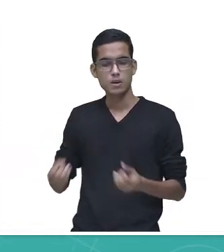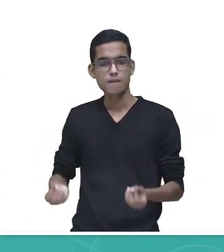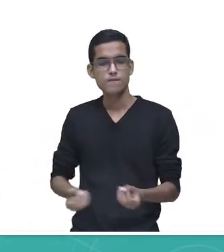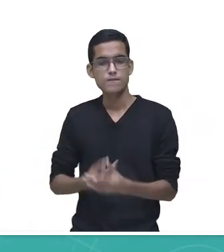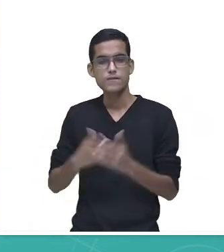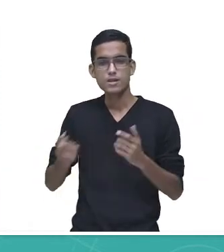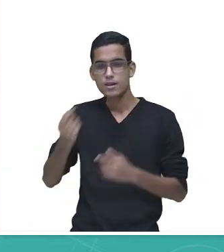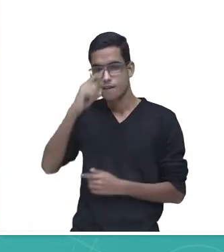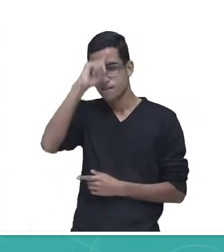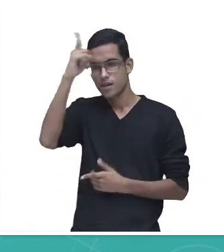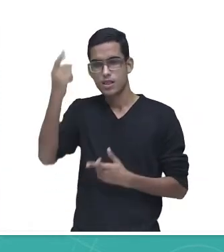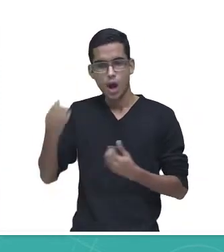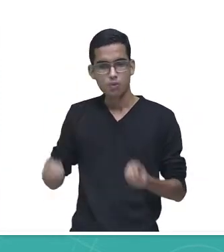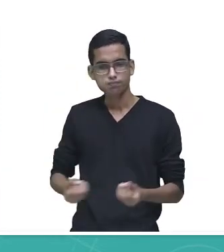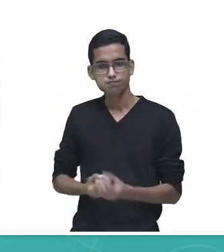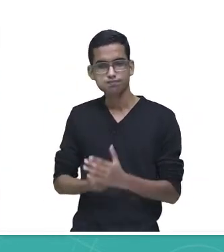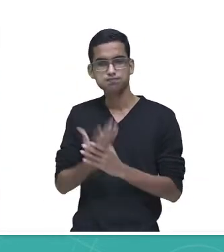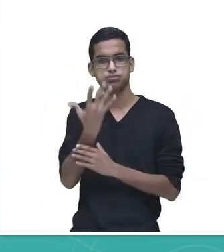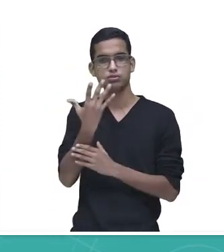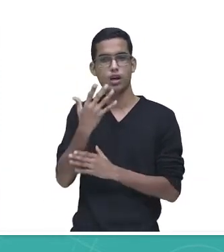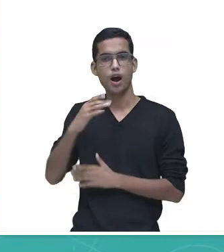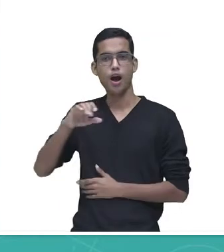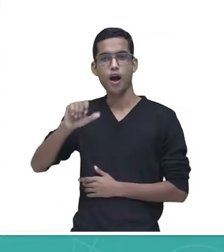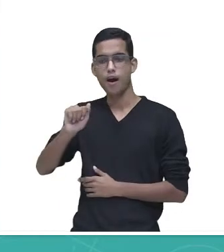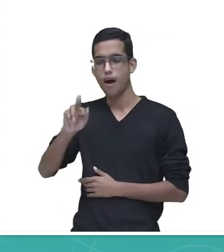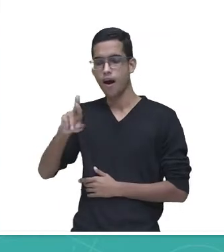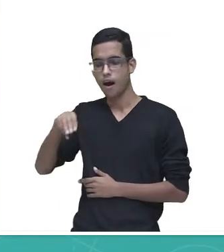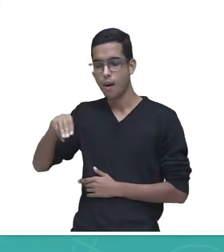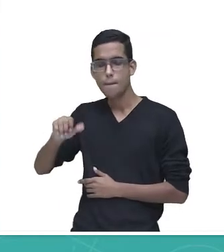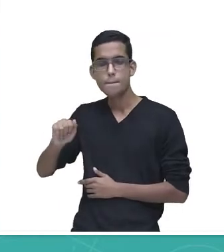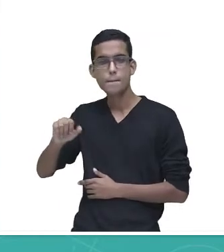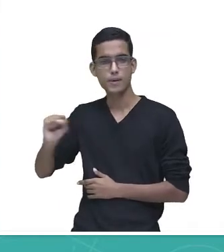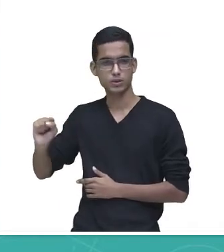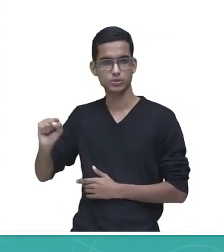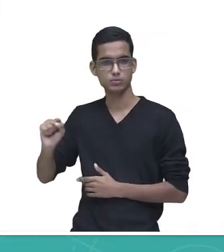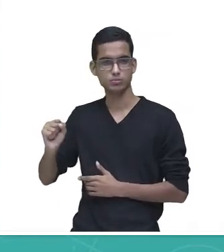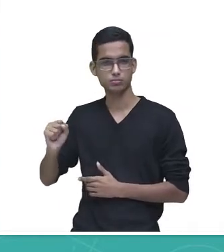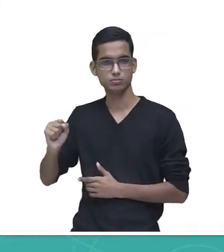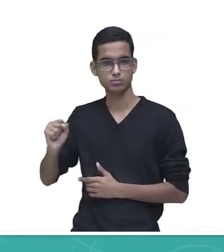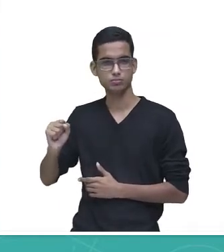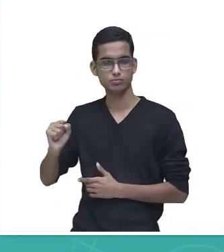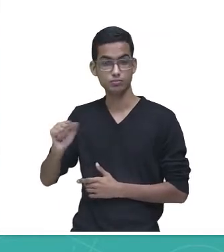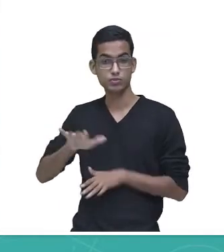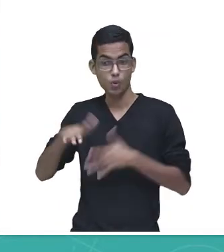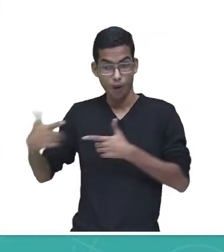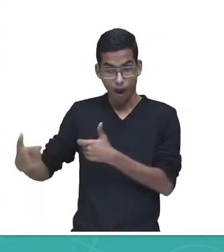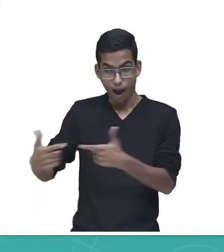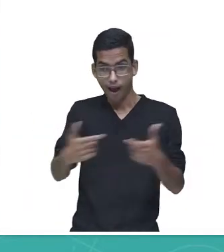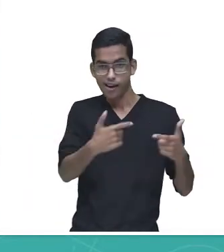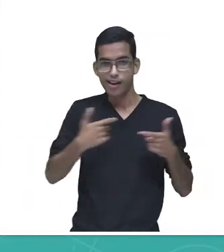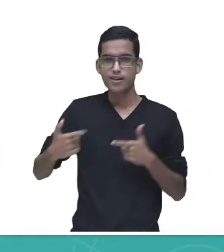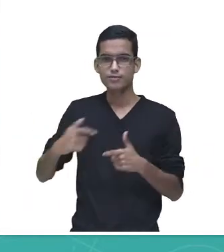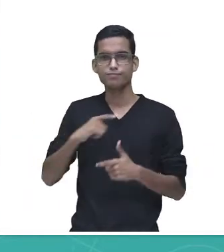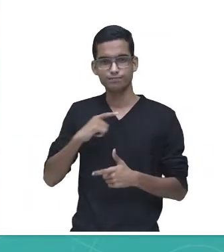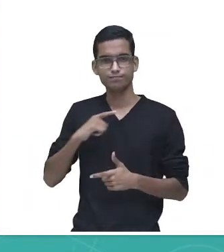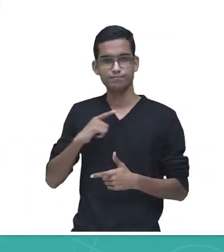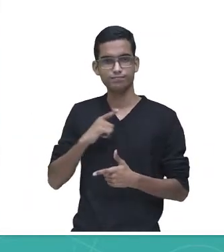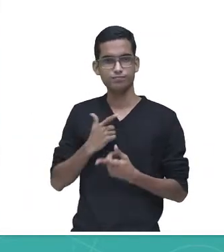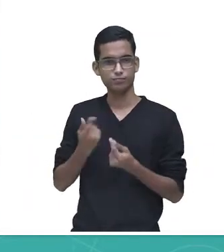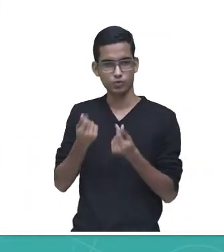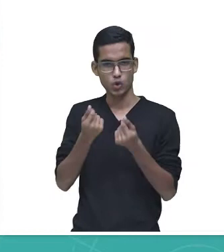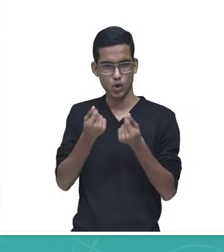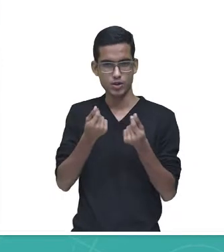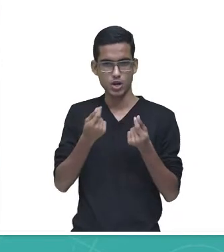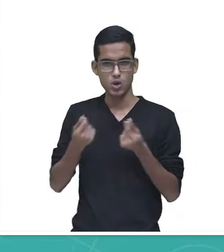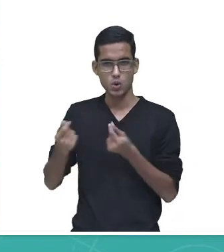armamento, né? E, infelizmente, na história da humanidade, a guerra acaba sendo algo muito lucrativo para os países que